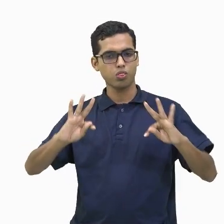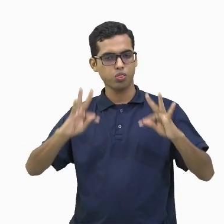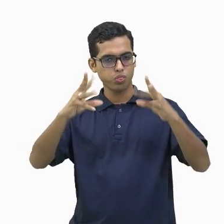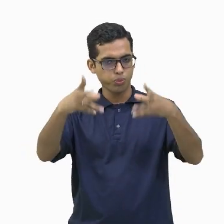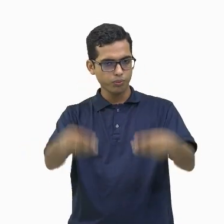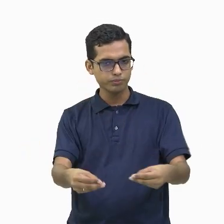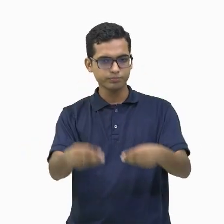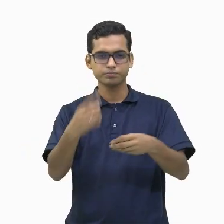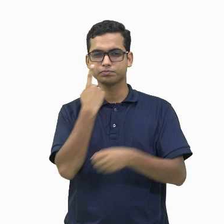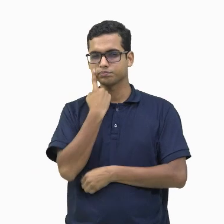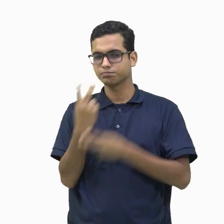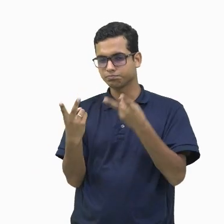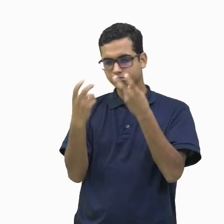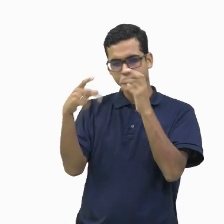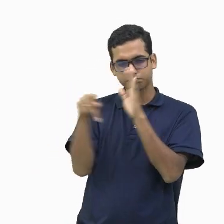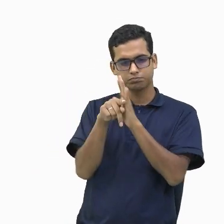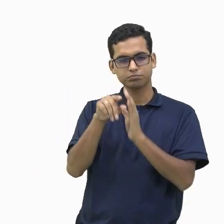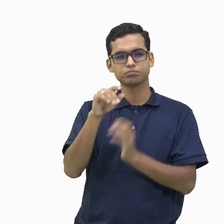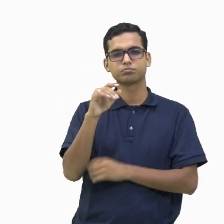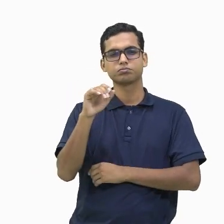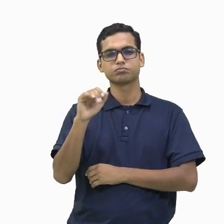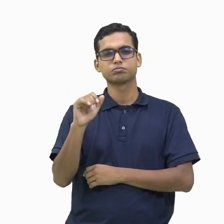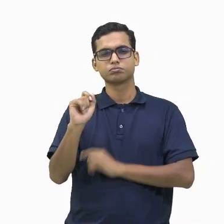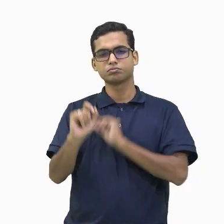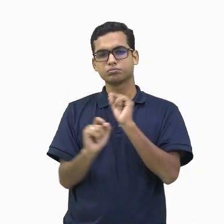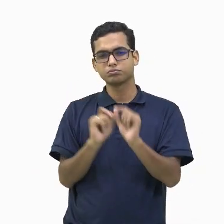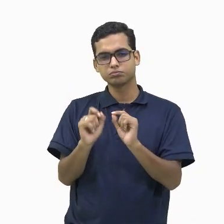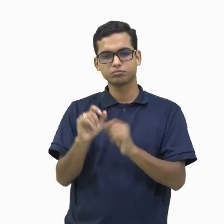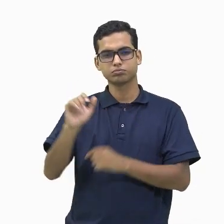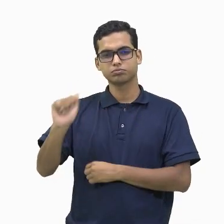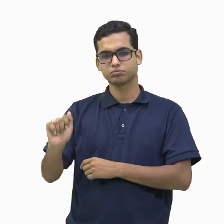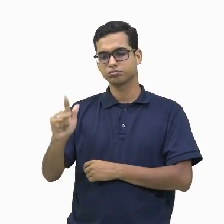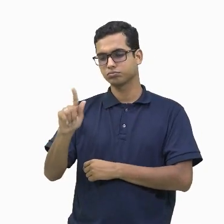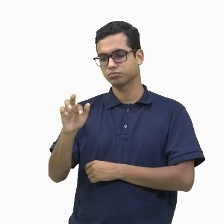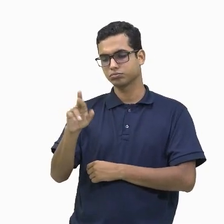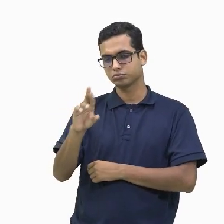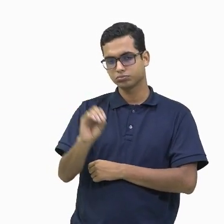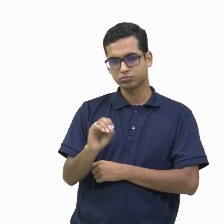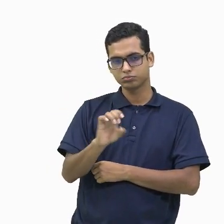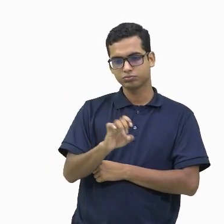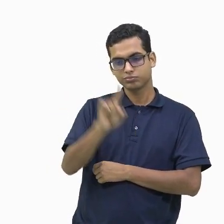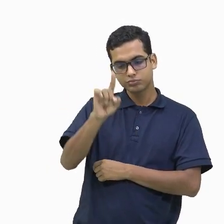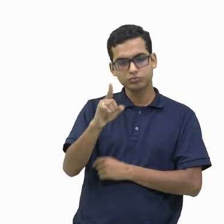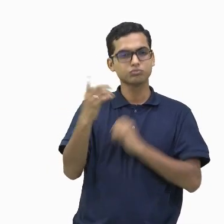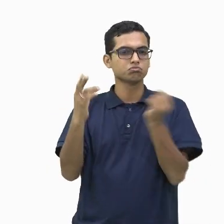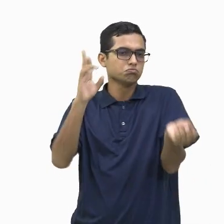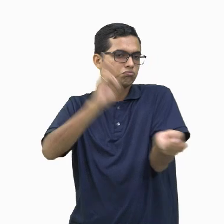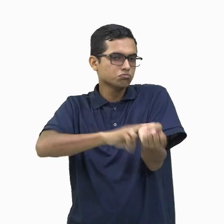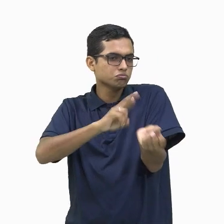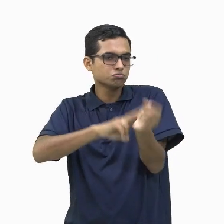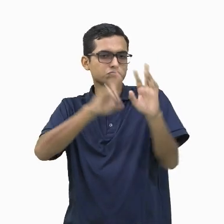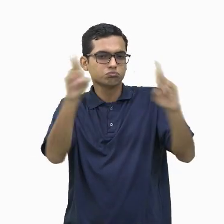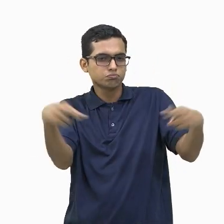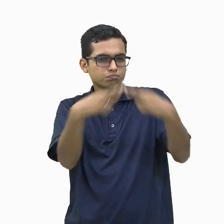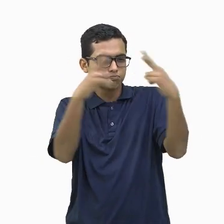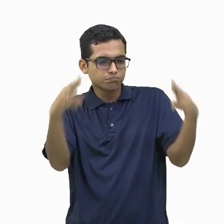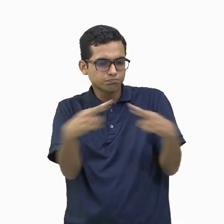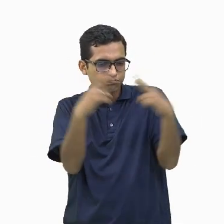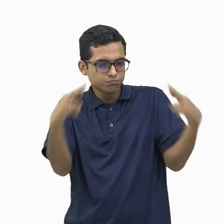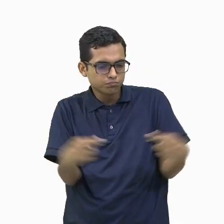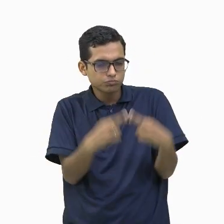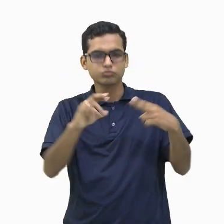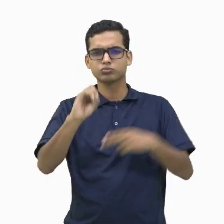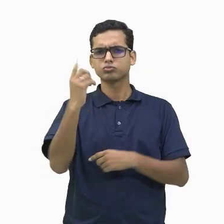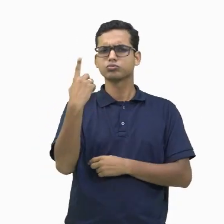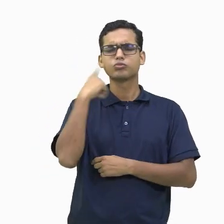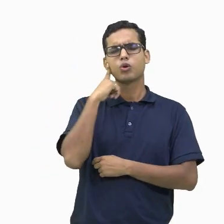de repetição? Pode ser para uma questão de ritmo dos versos, ou de